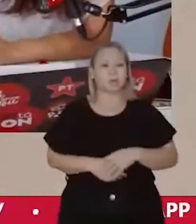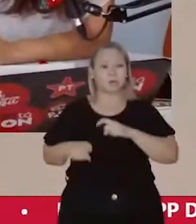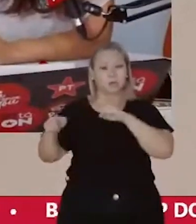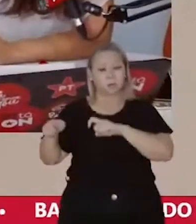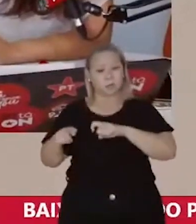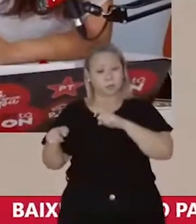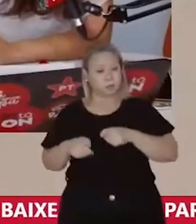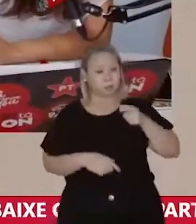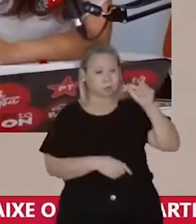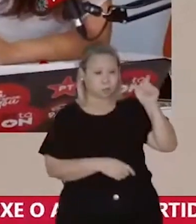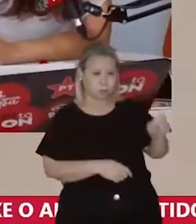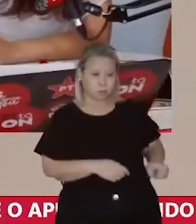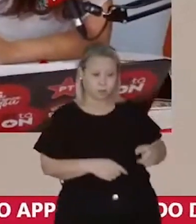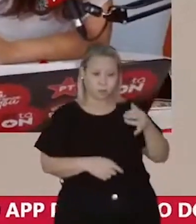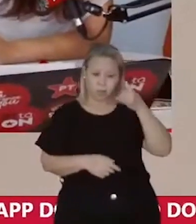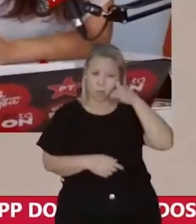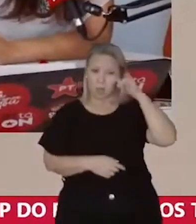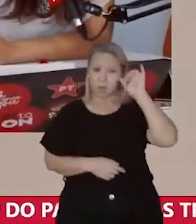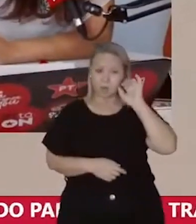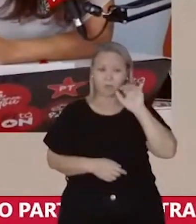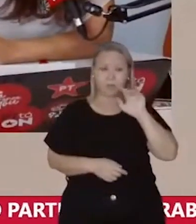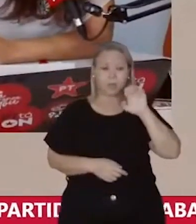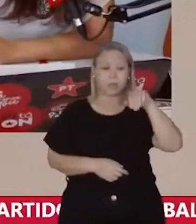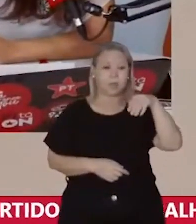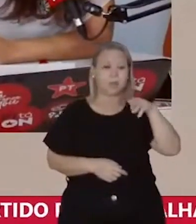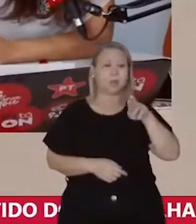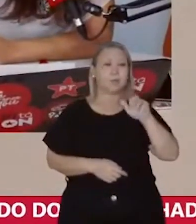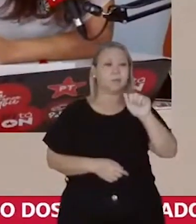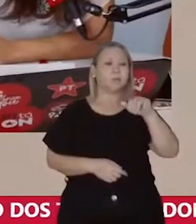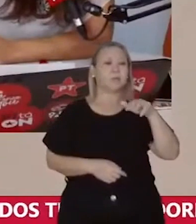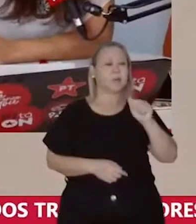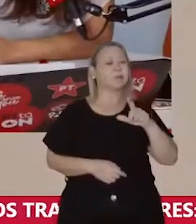temos tecnologia para poder formar, né, uma